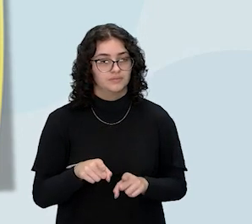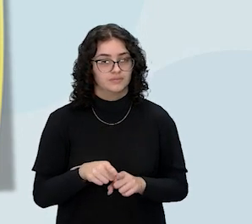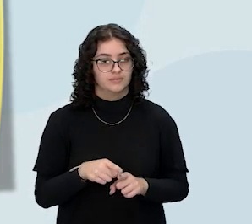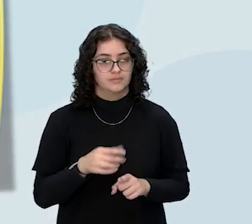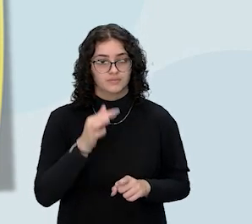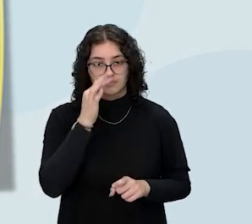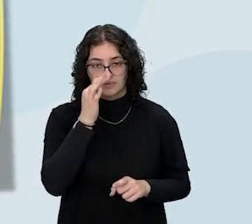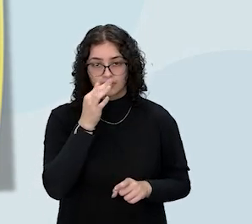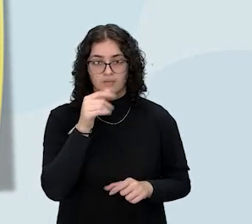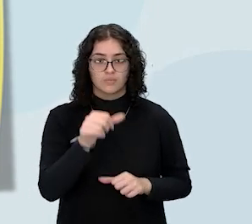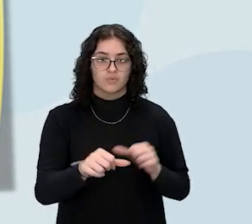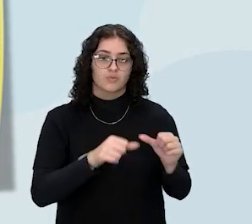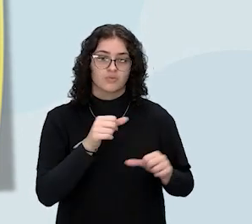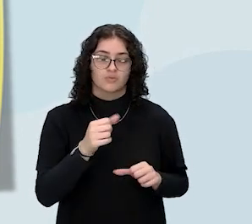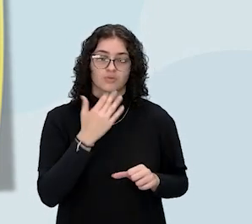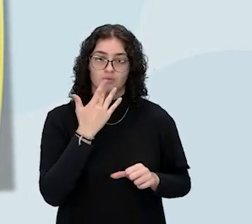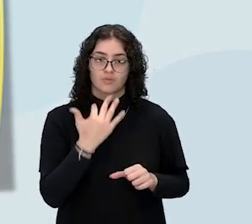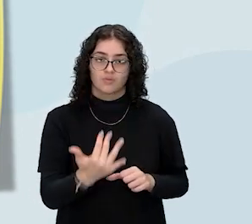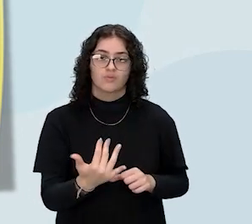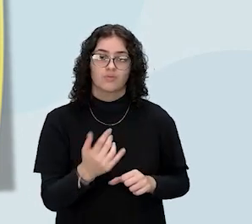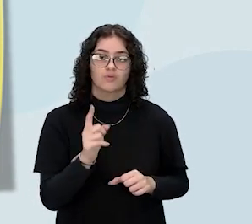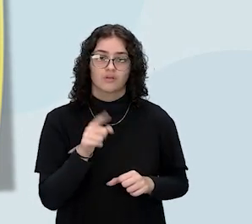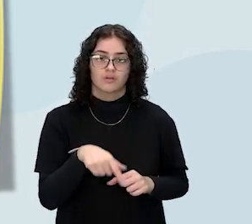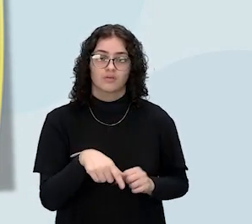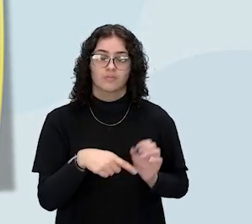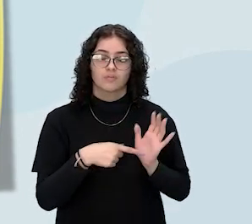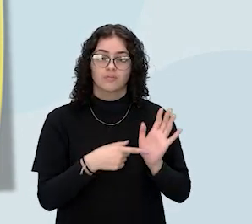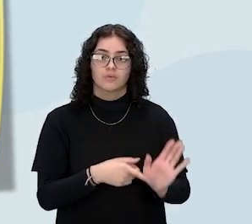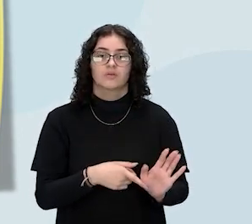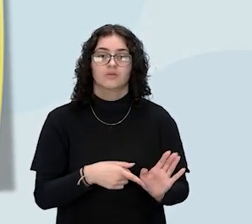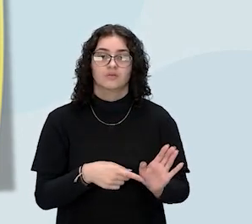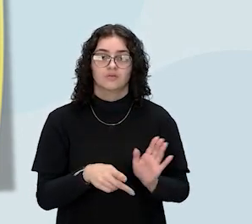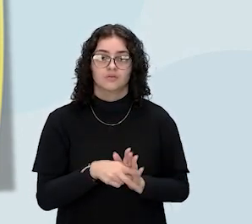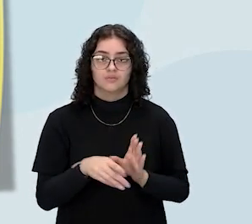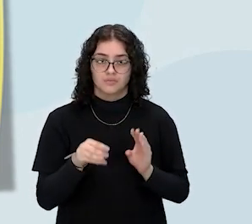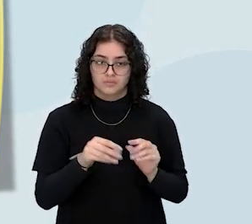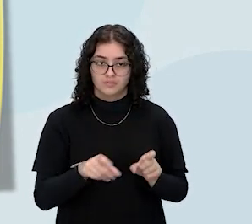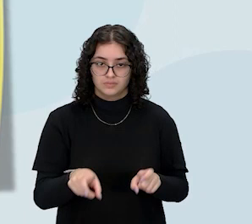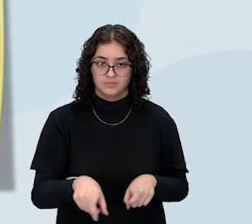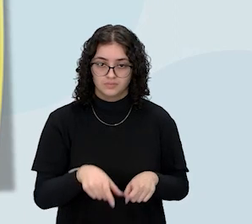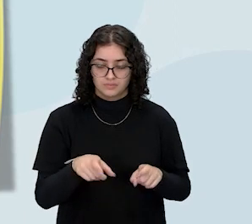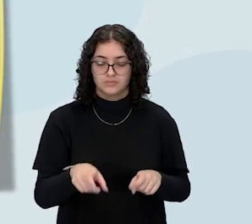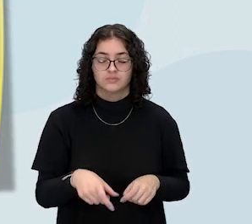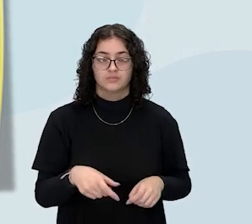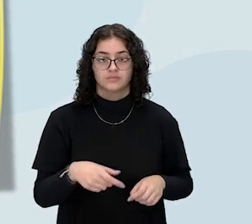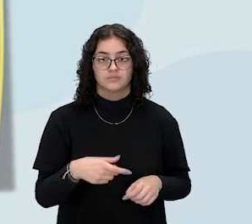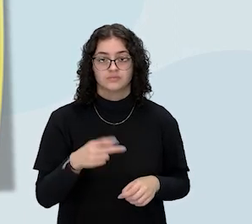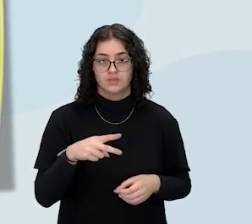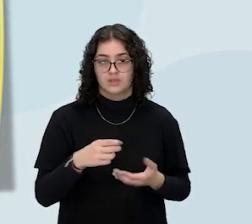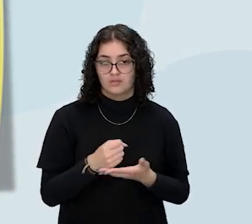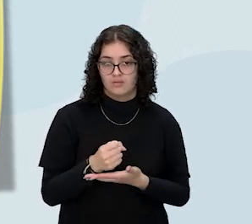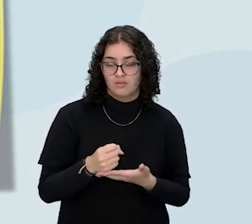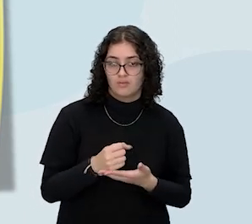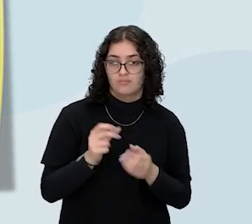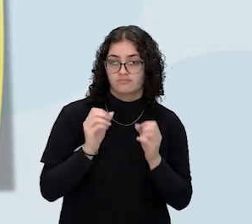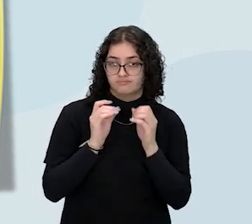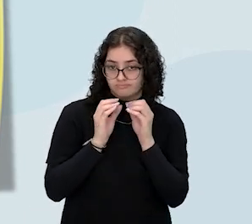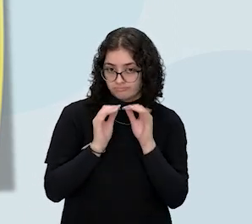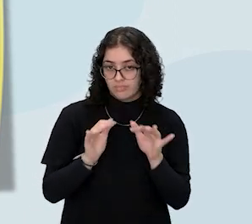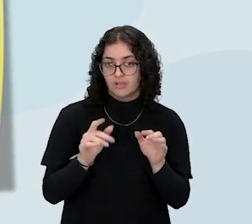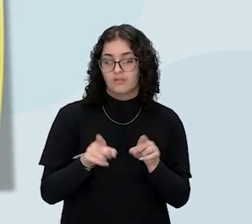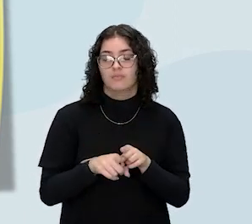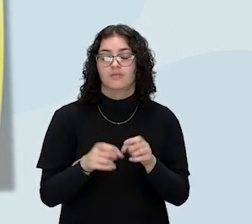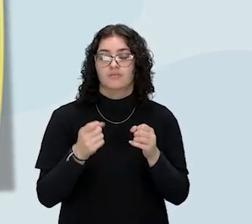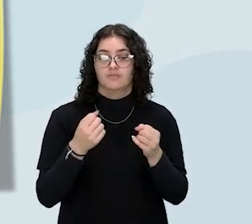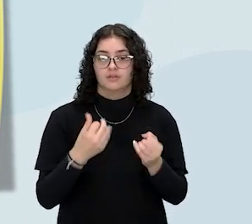que mudam de cor, servindo como até indicadoras de solo ácido ou solo básico. E a planta que a gente